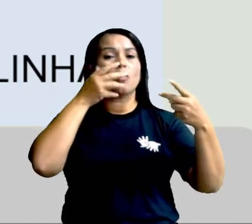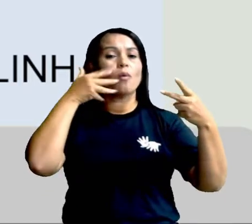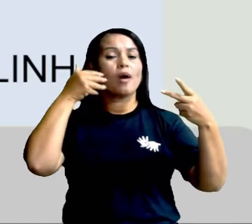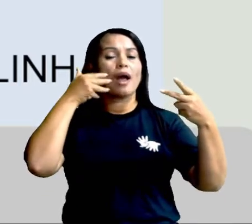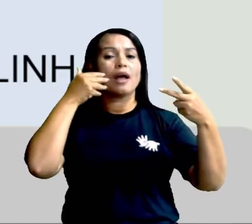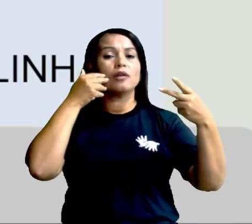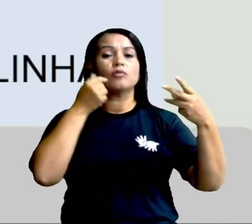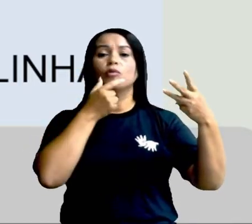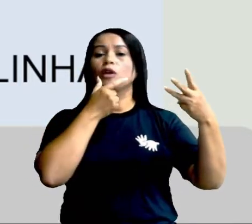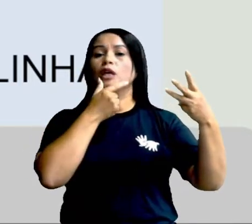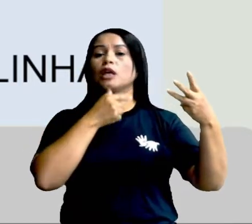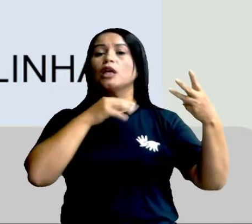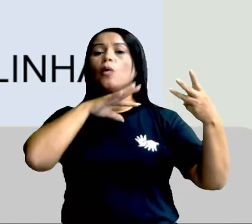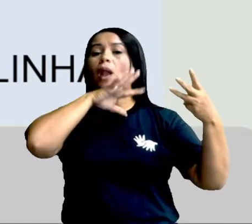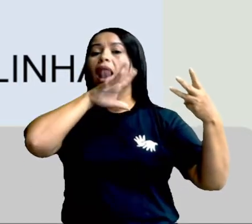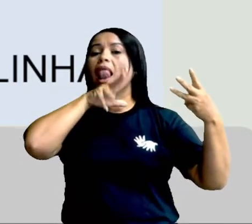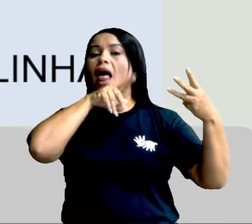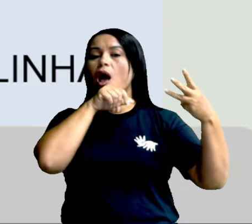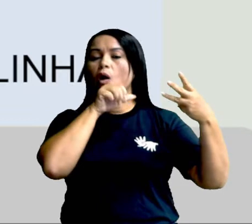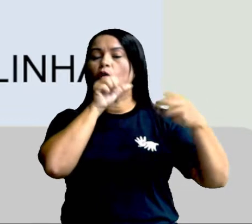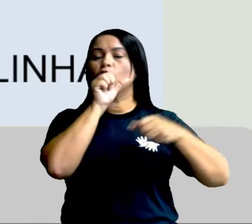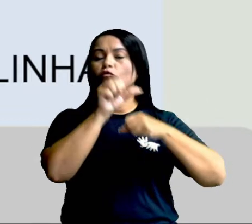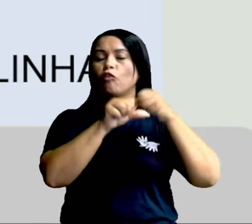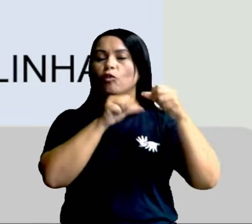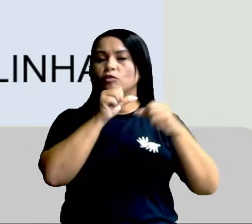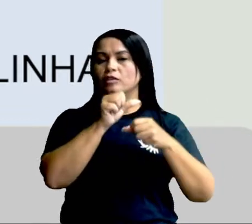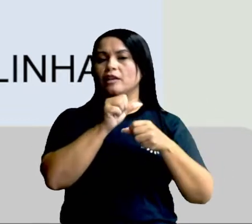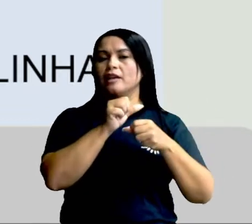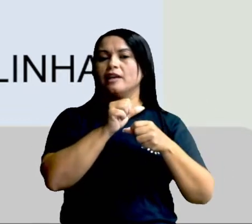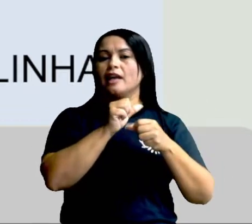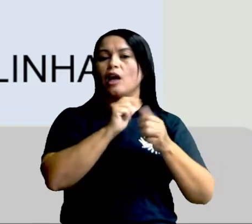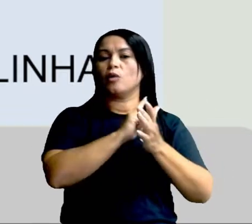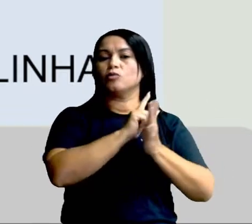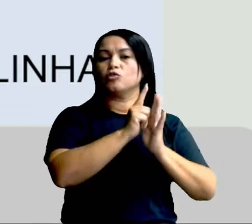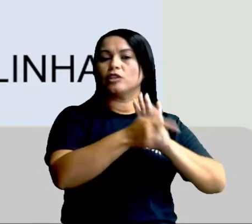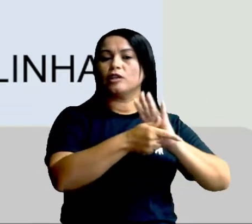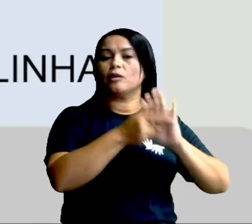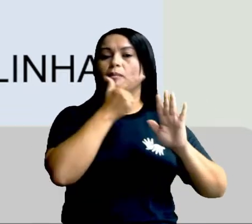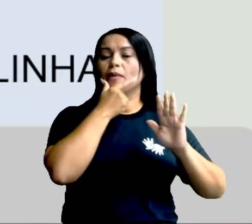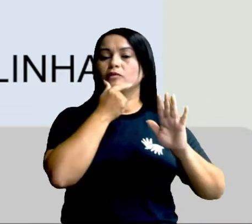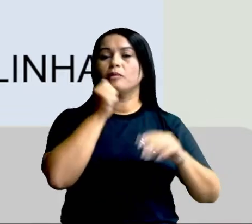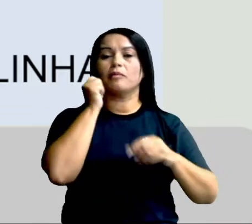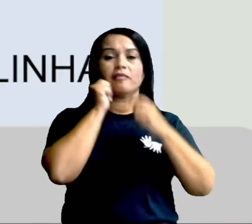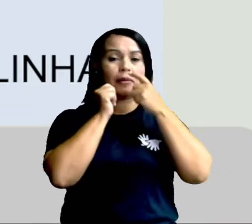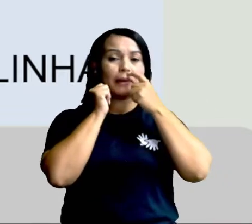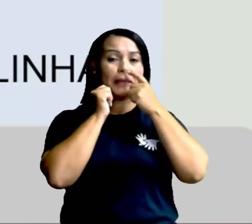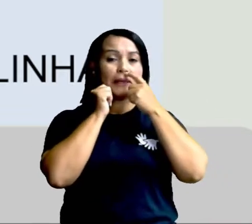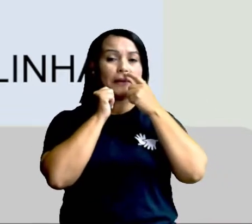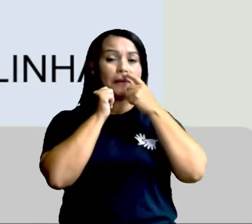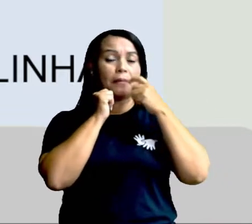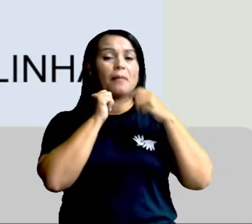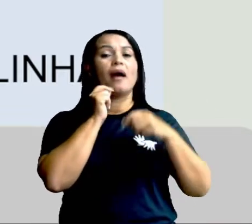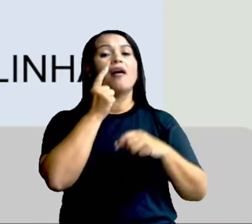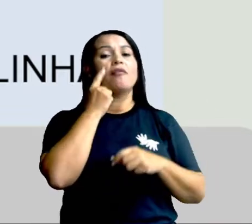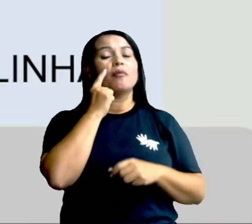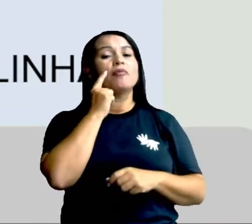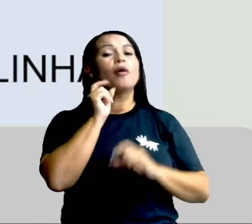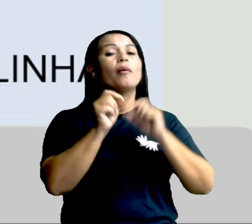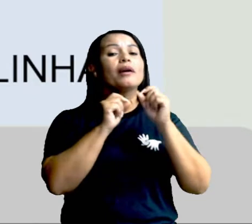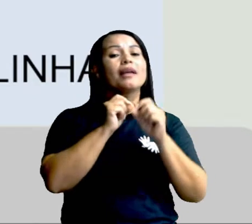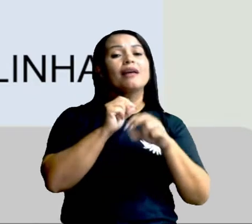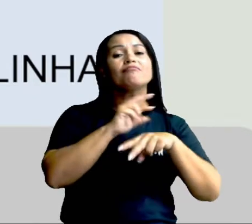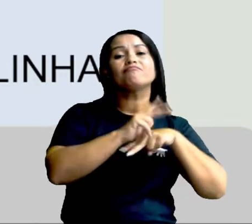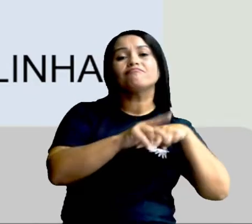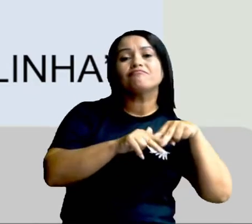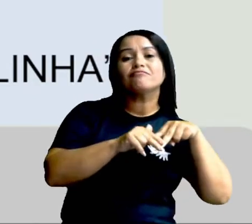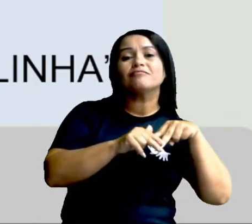Eu agora vou alterar o gênero do masculino para o feminino. Então, vai ficar a ratinha, a